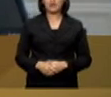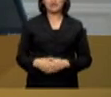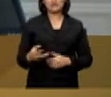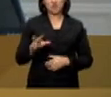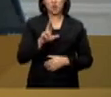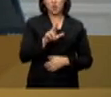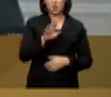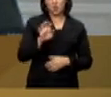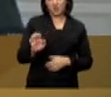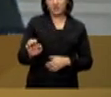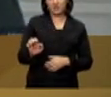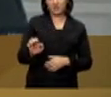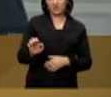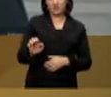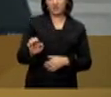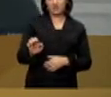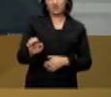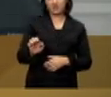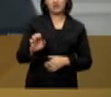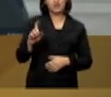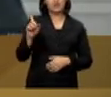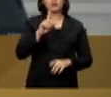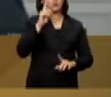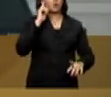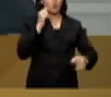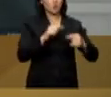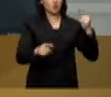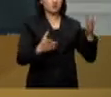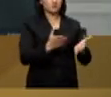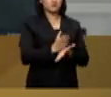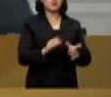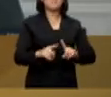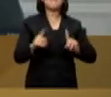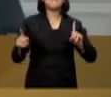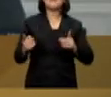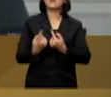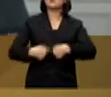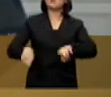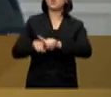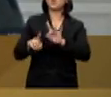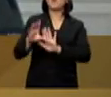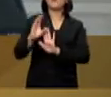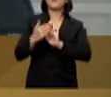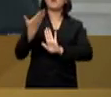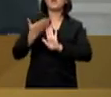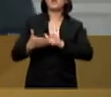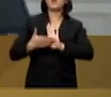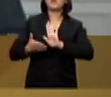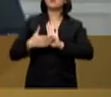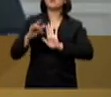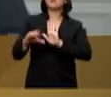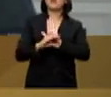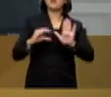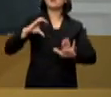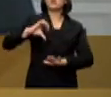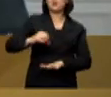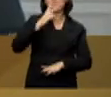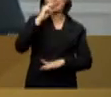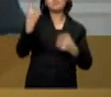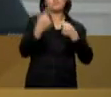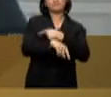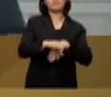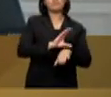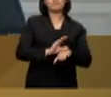recurso extraordinário e no convênio só a cláusula nona me parece inconstitucional. Porque o debate se inicia